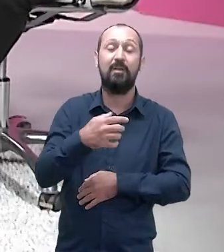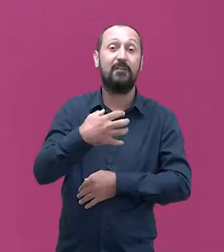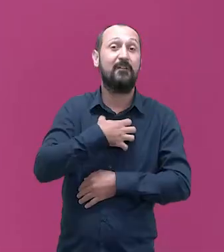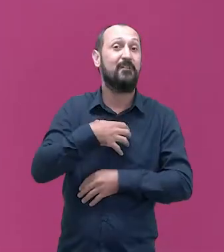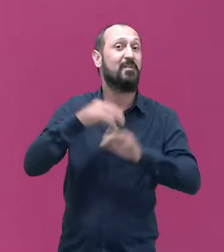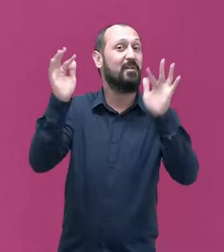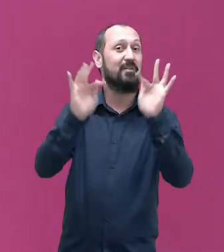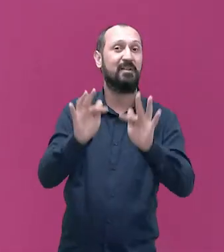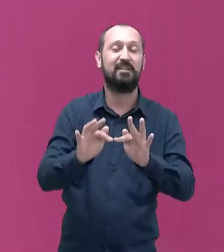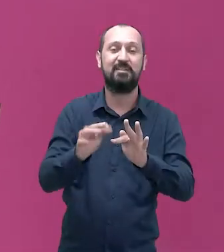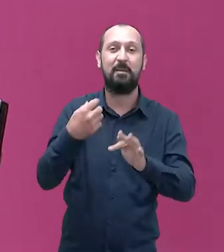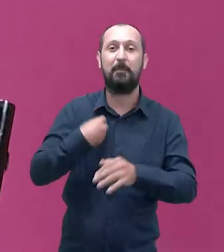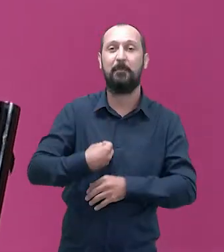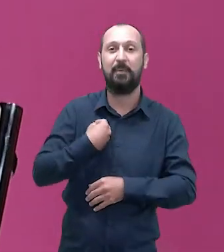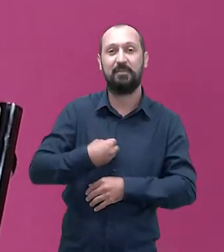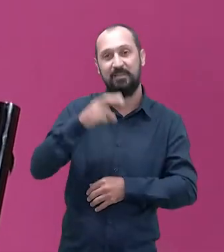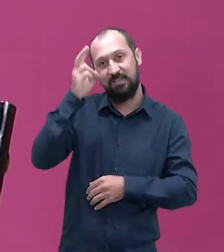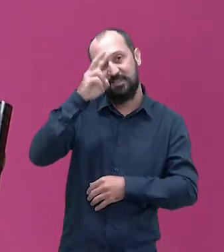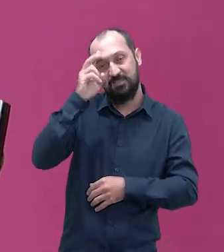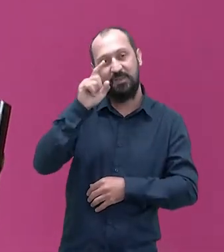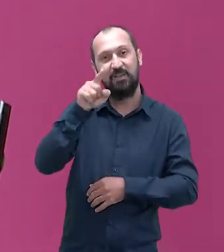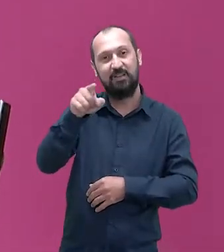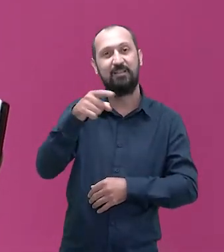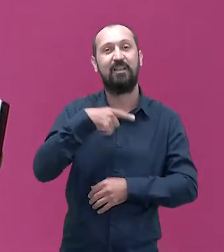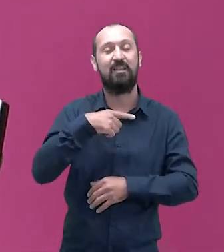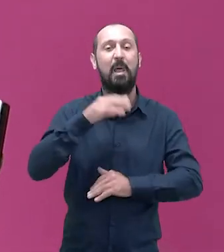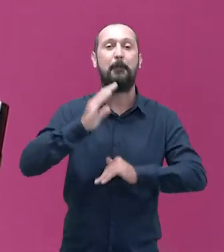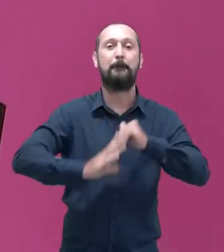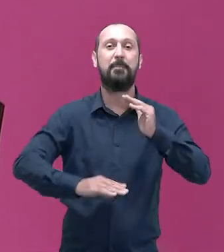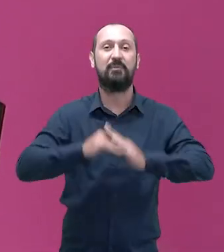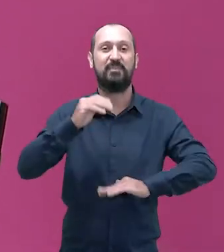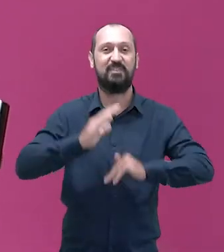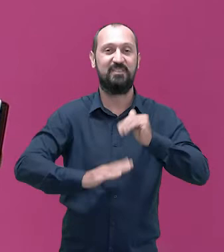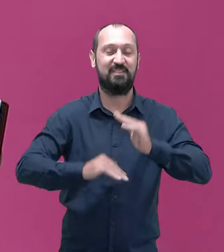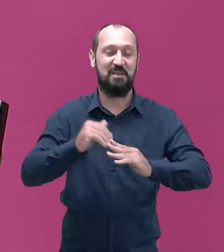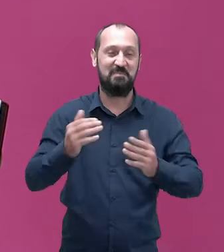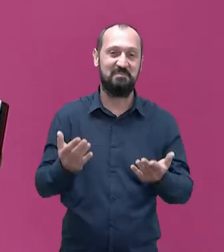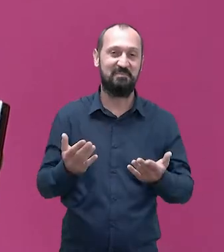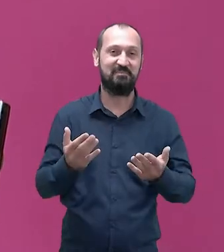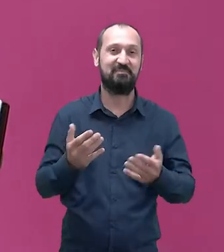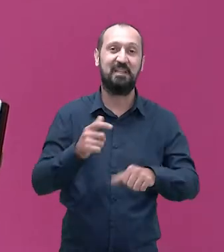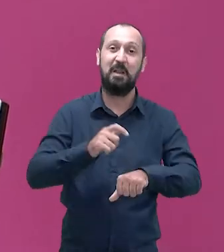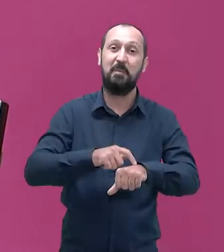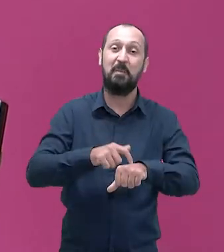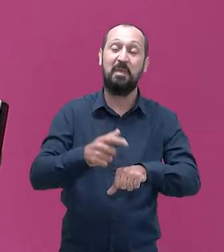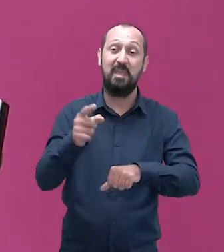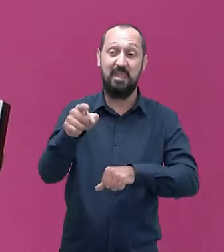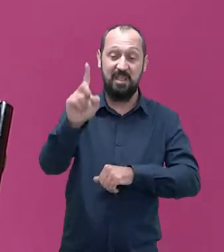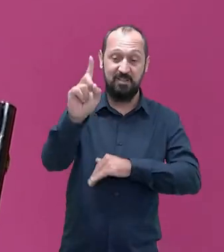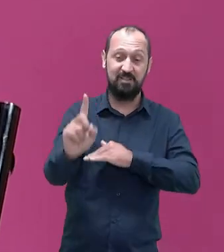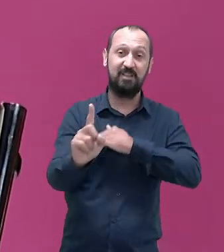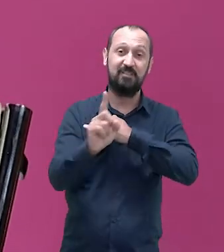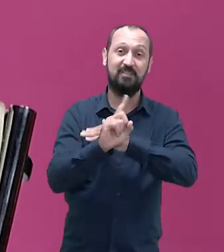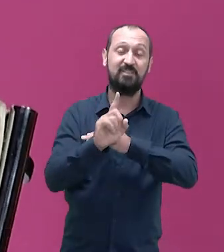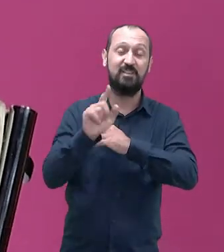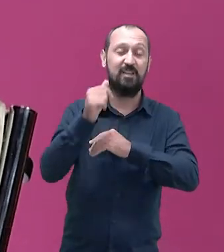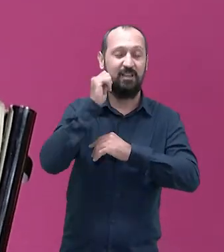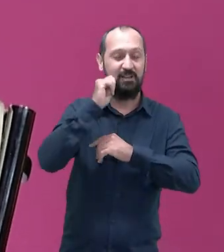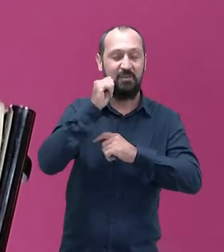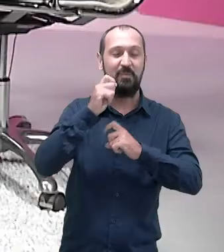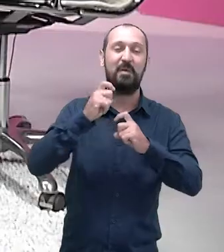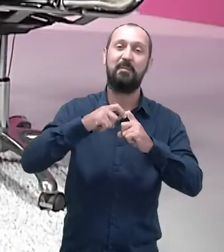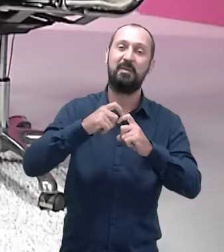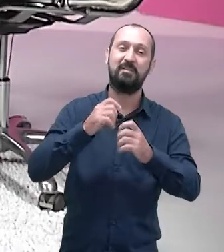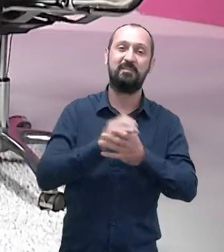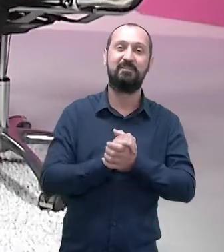mim foi uma felicidade muito grande fazer parte daquela história, daquele profissional, né, que naquele momento estava me atendendo, já era uma